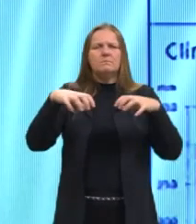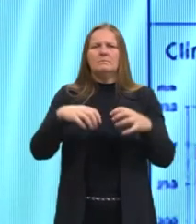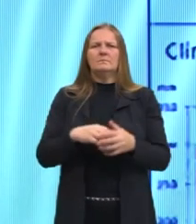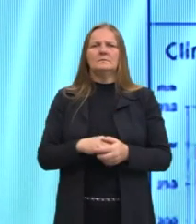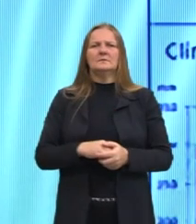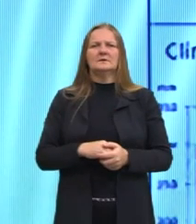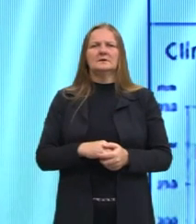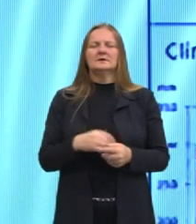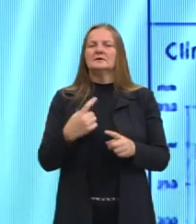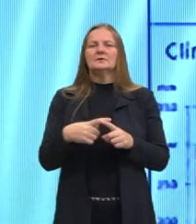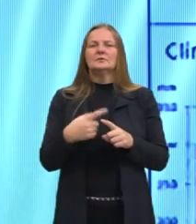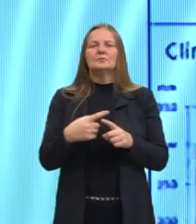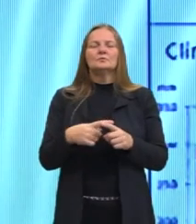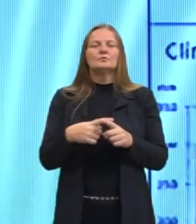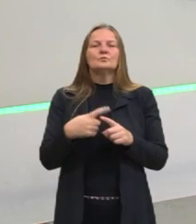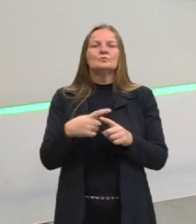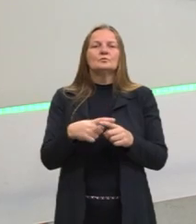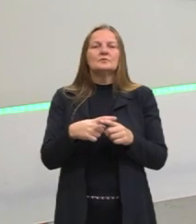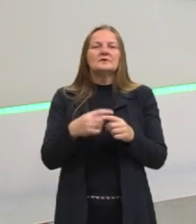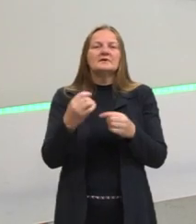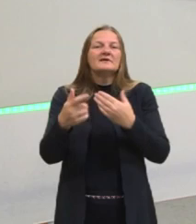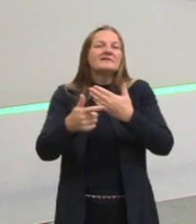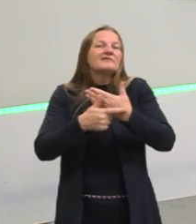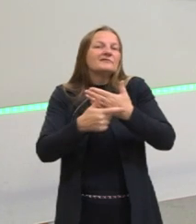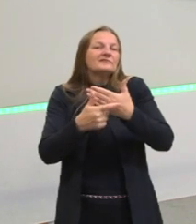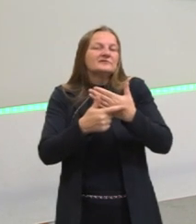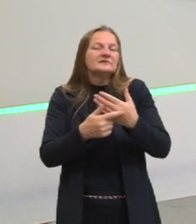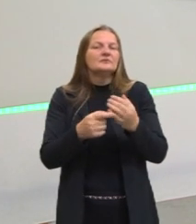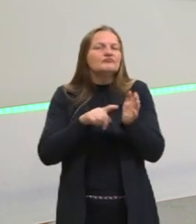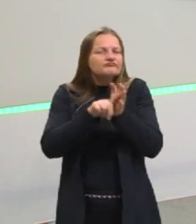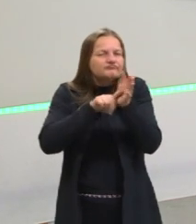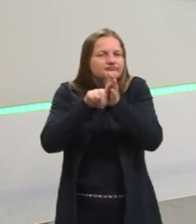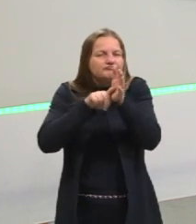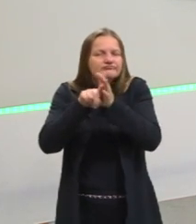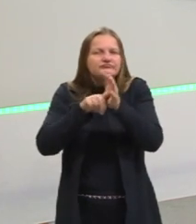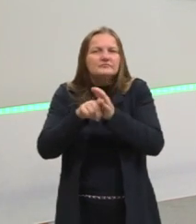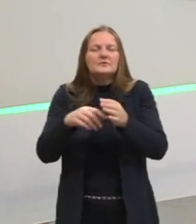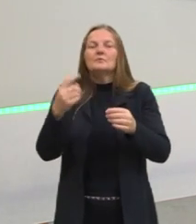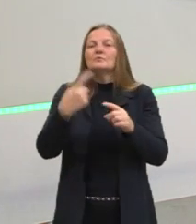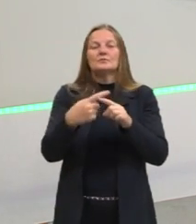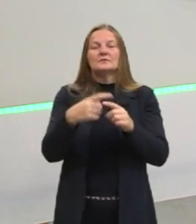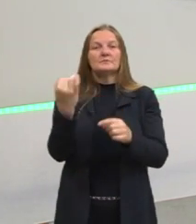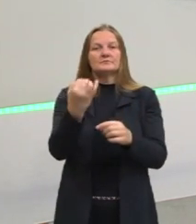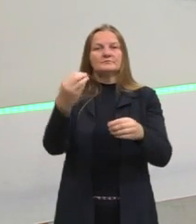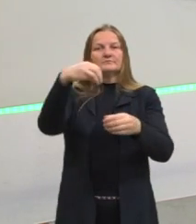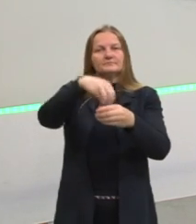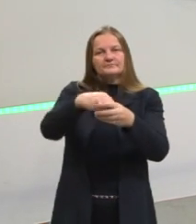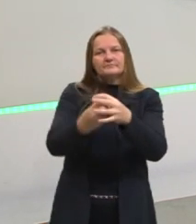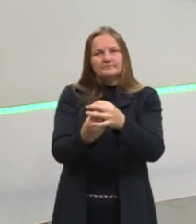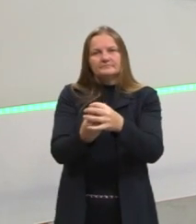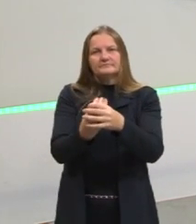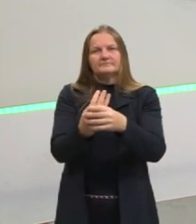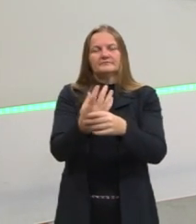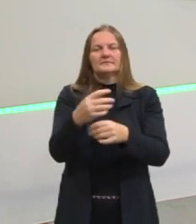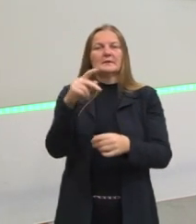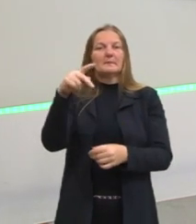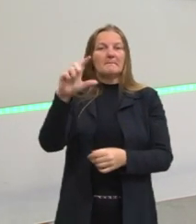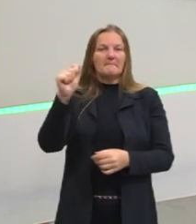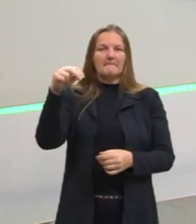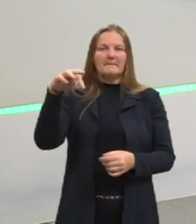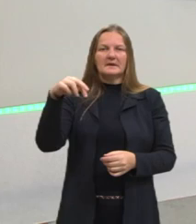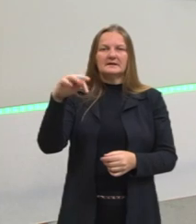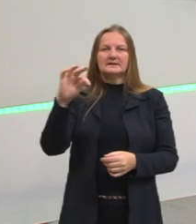que que vai acontecer Porque que a gente serve isso fazer nossas as nossas plantações por exemplo é avô plantar